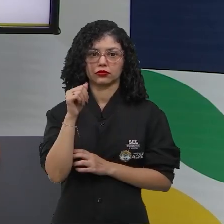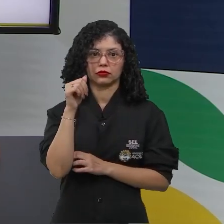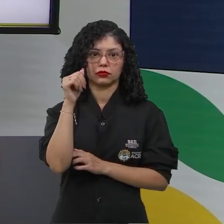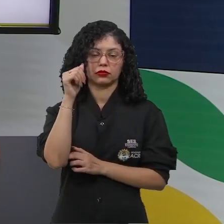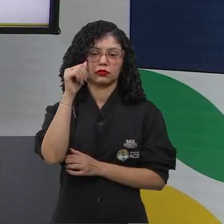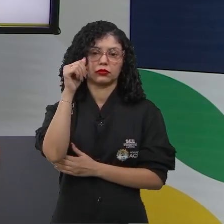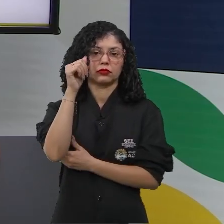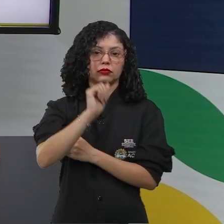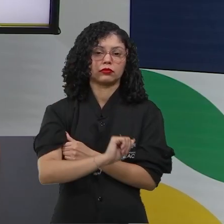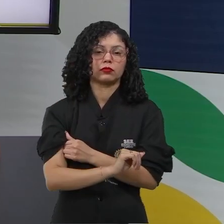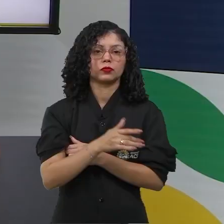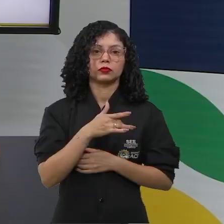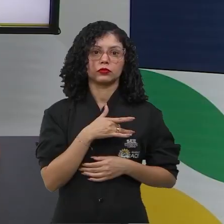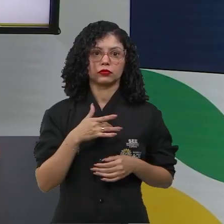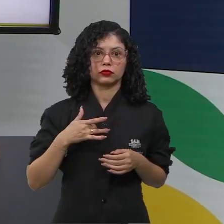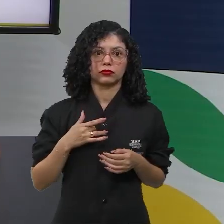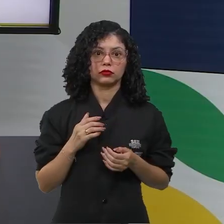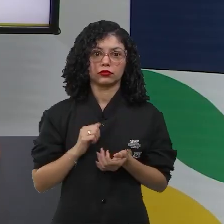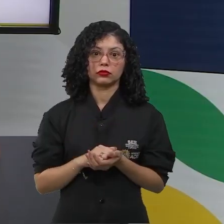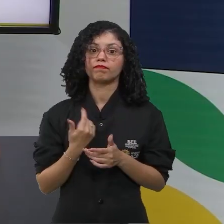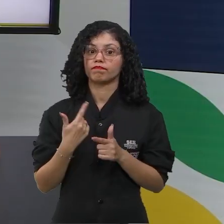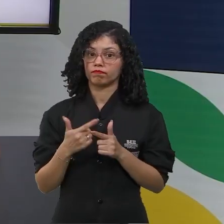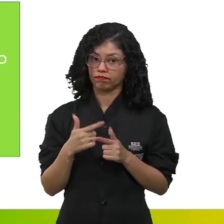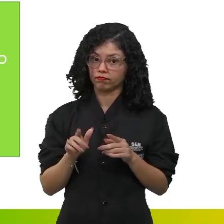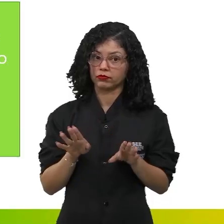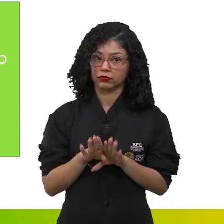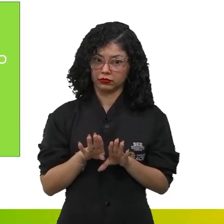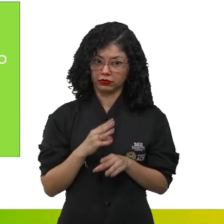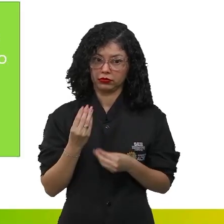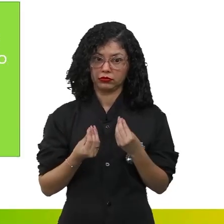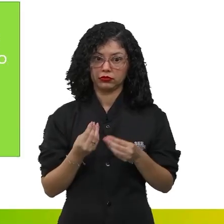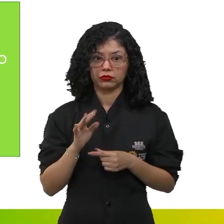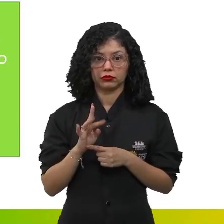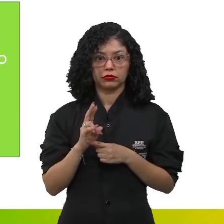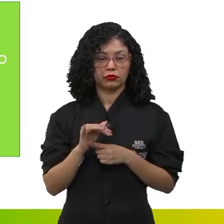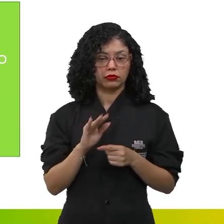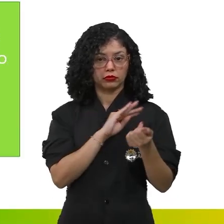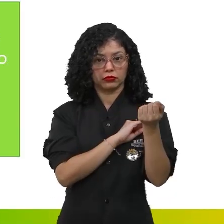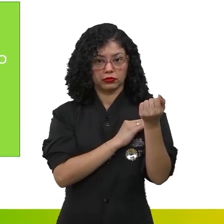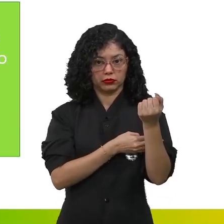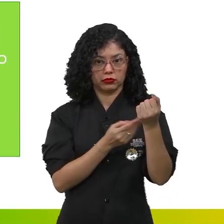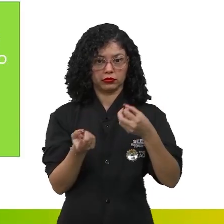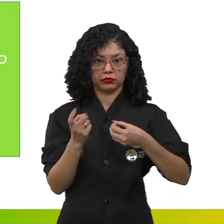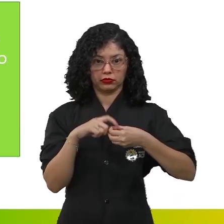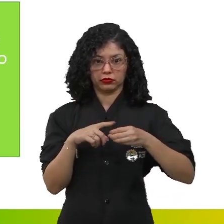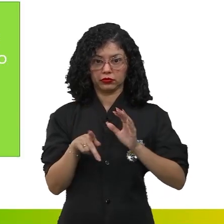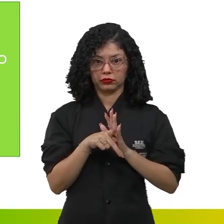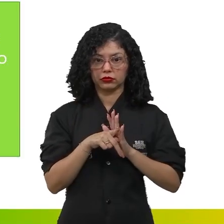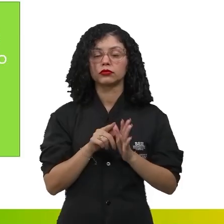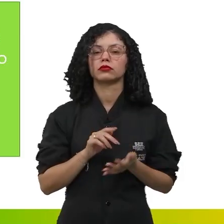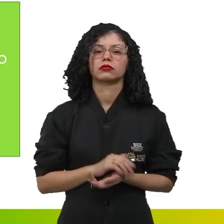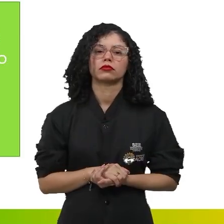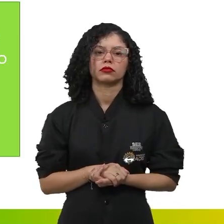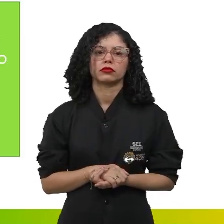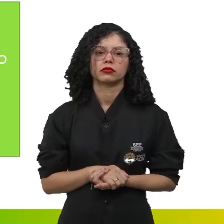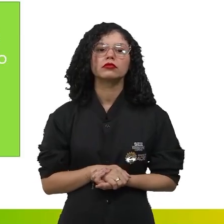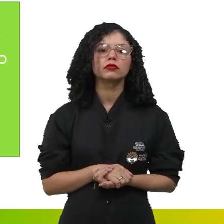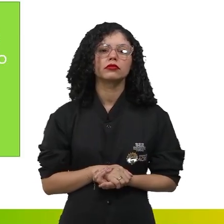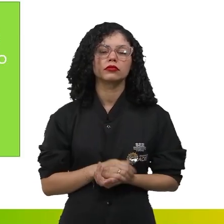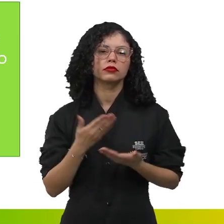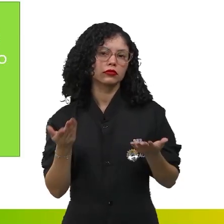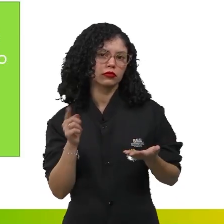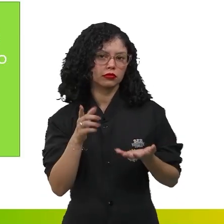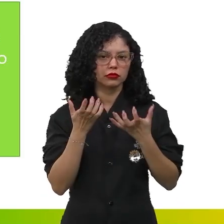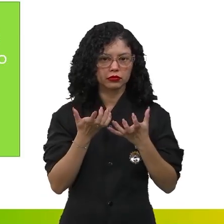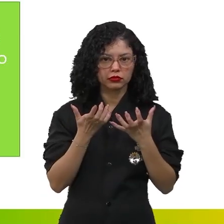alimentação extremamente saudável que chega a ser prejudicial, assim como a vigorexia, que é mais voltado para a construção do músculo. Então, é